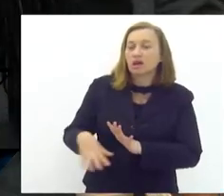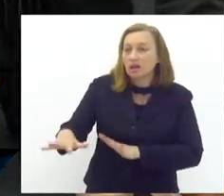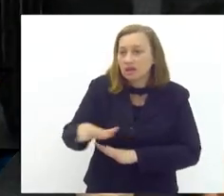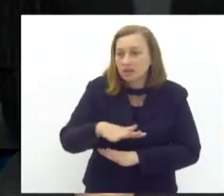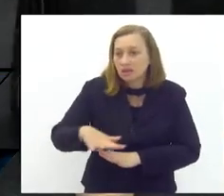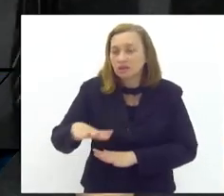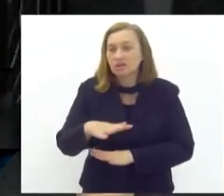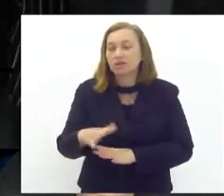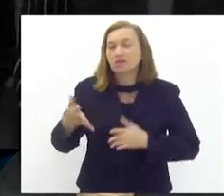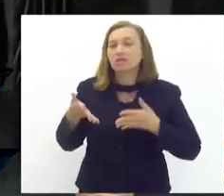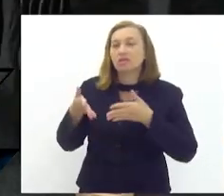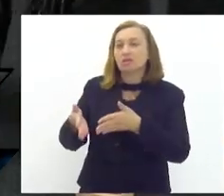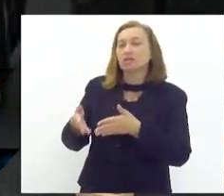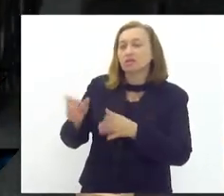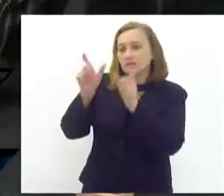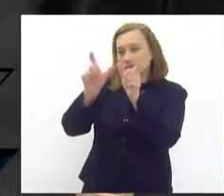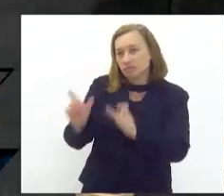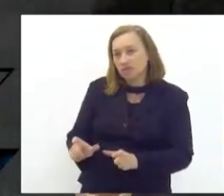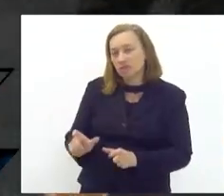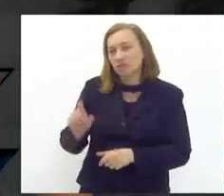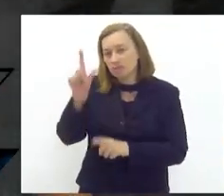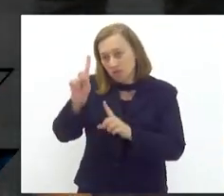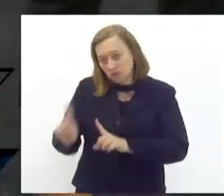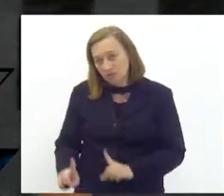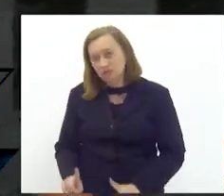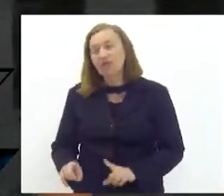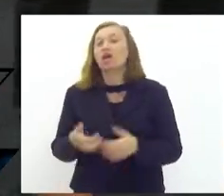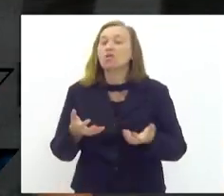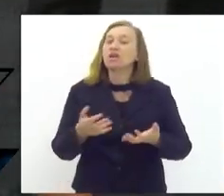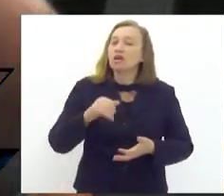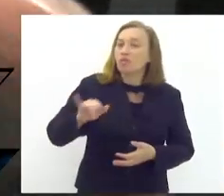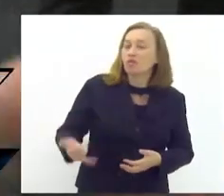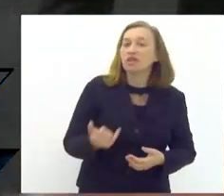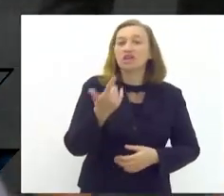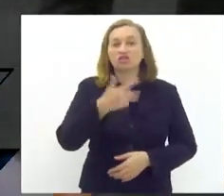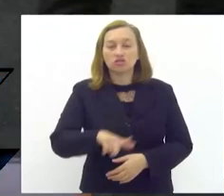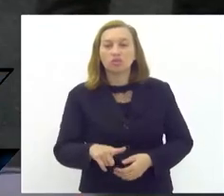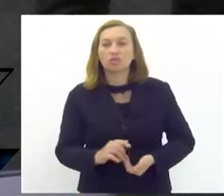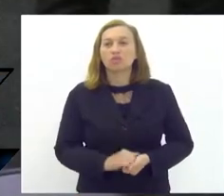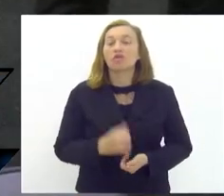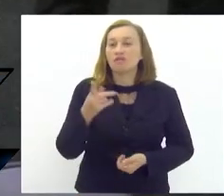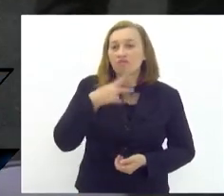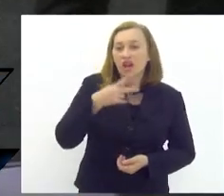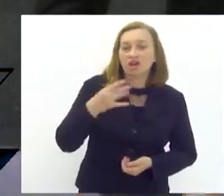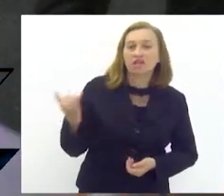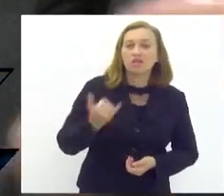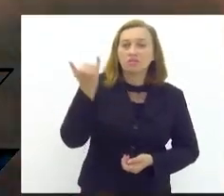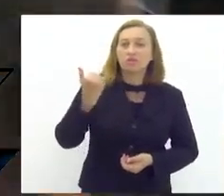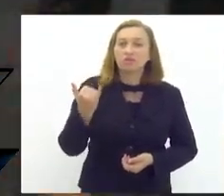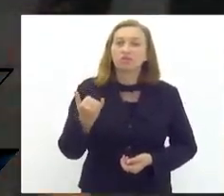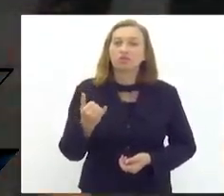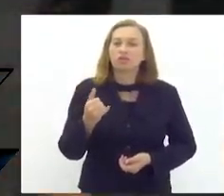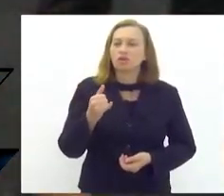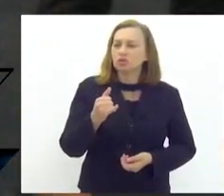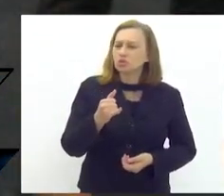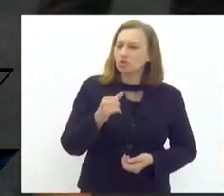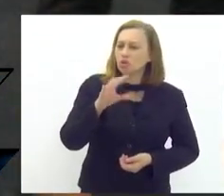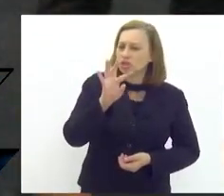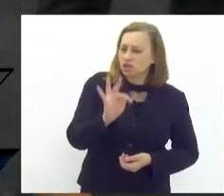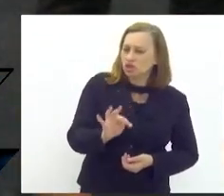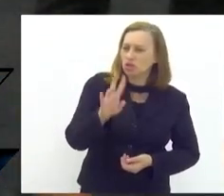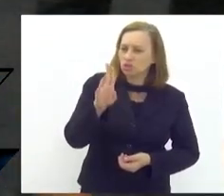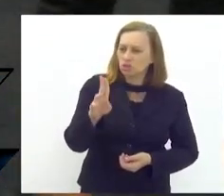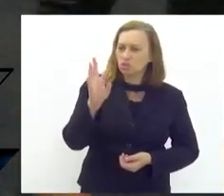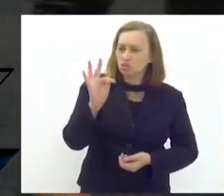de pessoas com deficiência e eu queria aproveitar para pontuar mais uma vez a importância dos tutores e das tutoras do Cederj